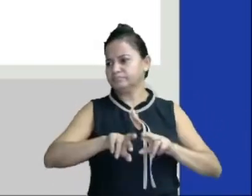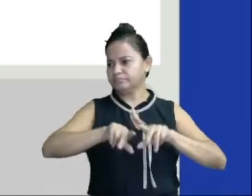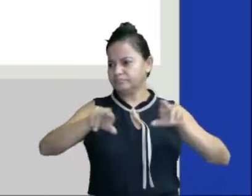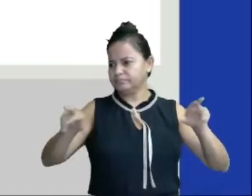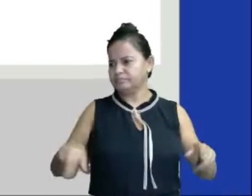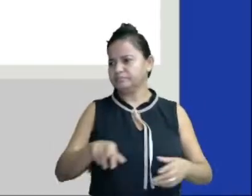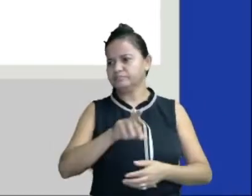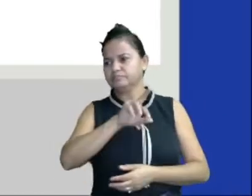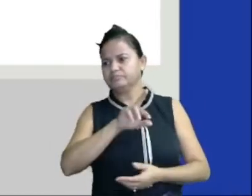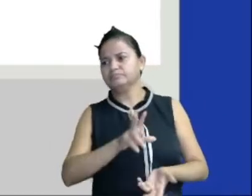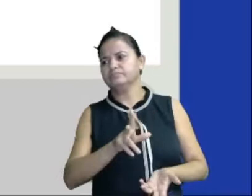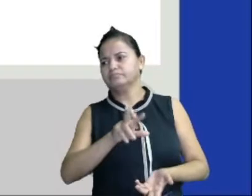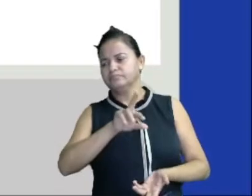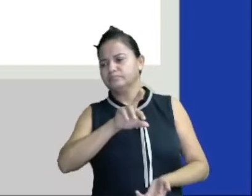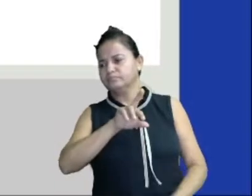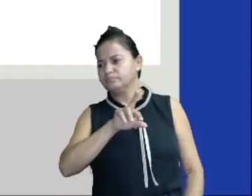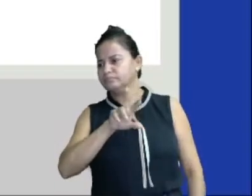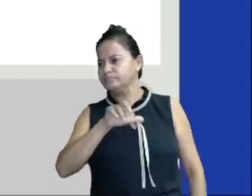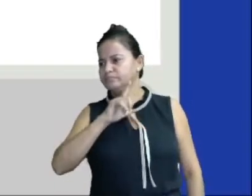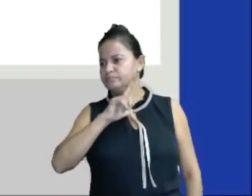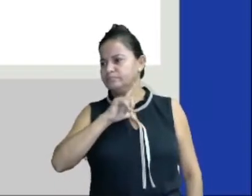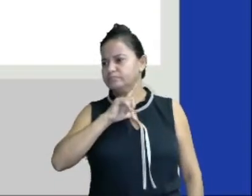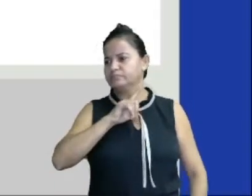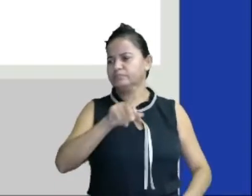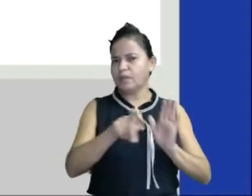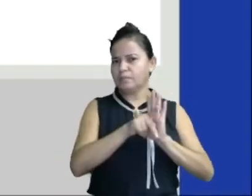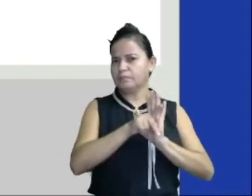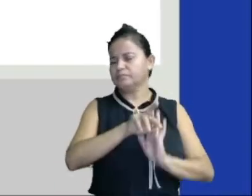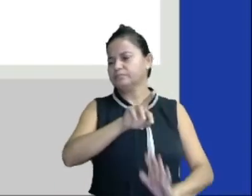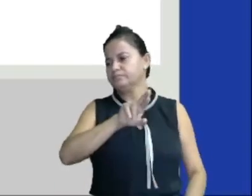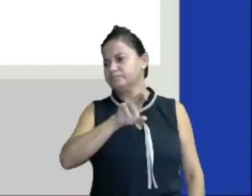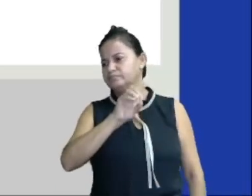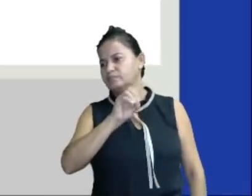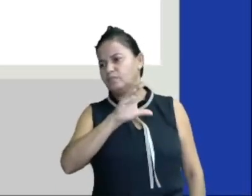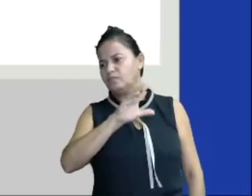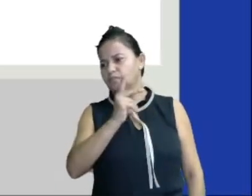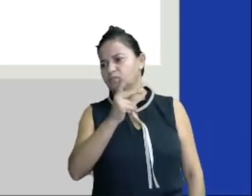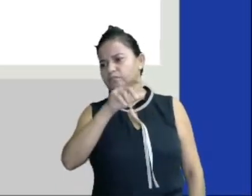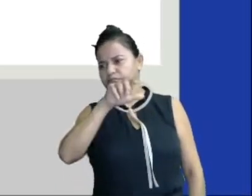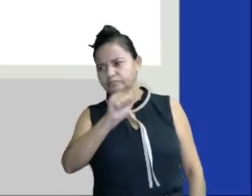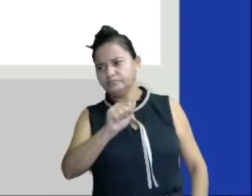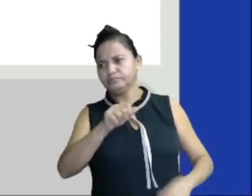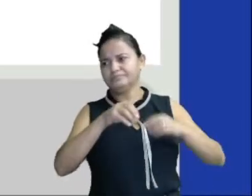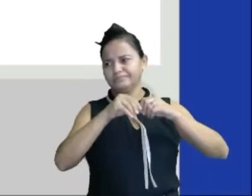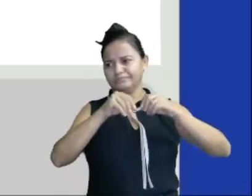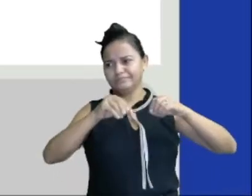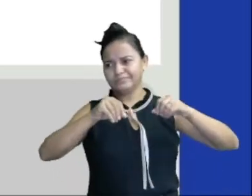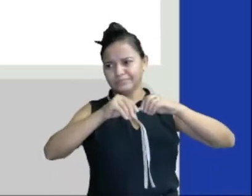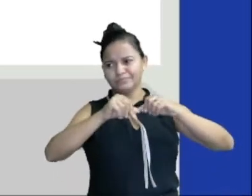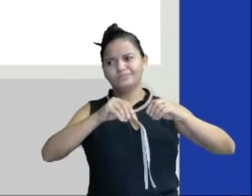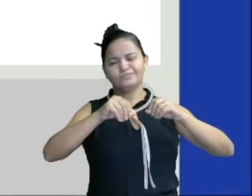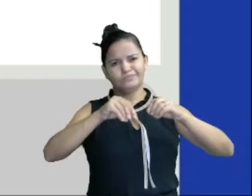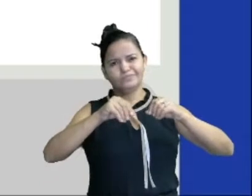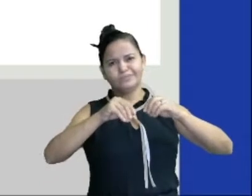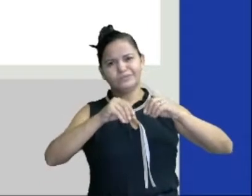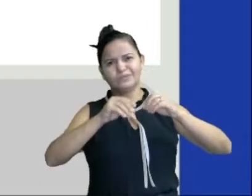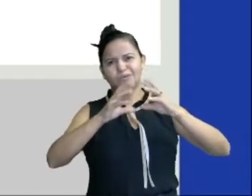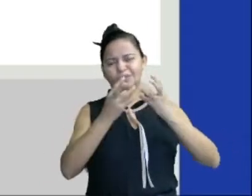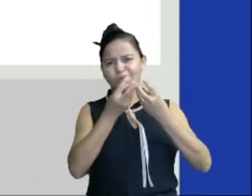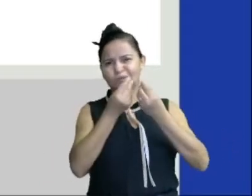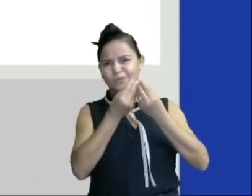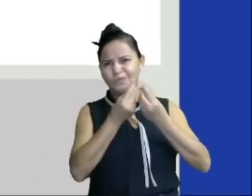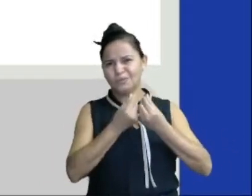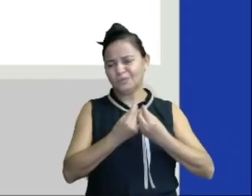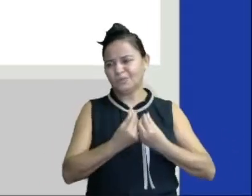dos minerais que advêm da própria rocha, tá certo? Só que conforme o solo ele vai envelhecendo, ele vai se